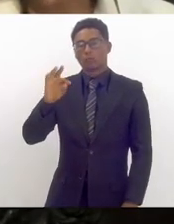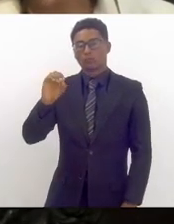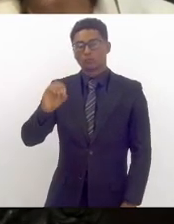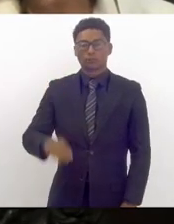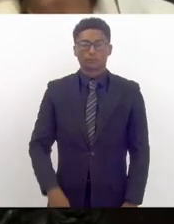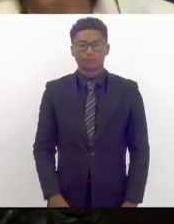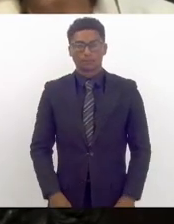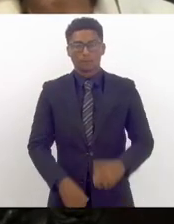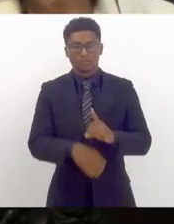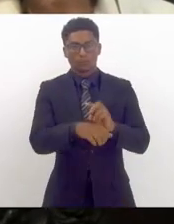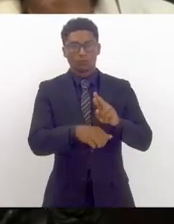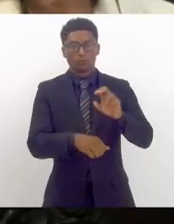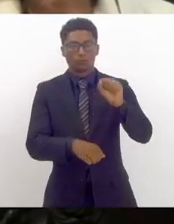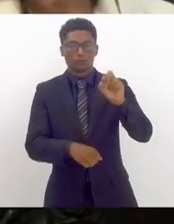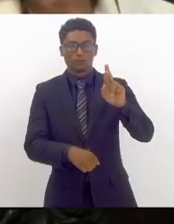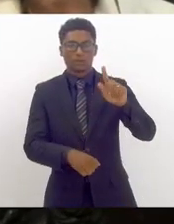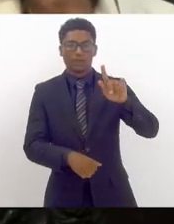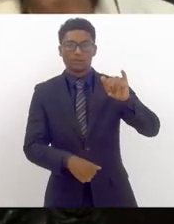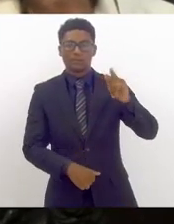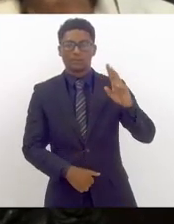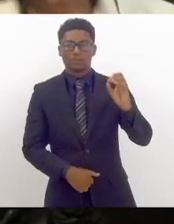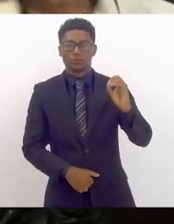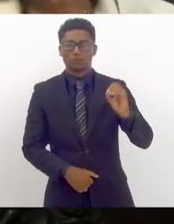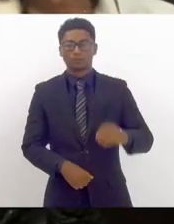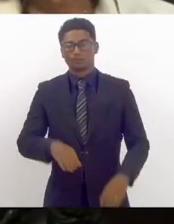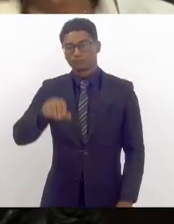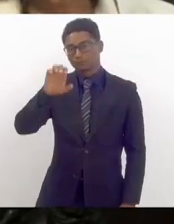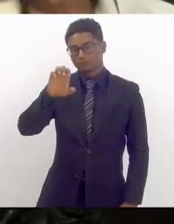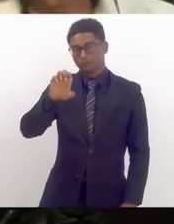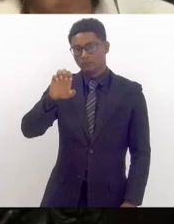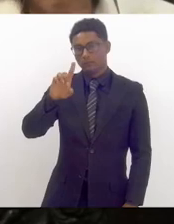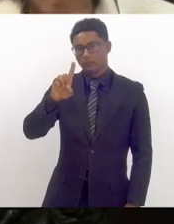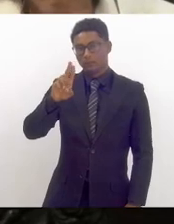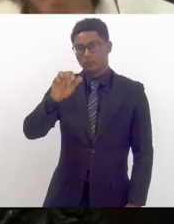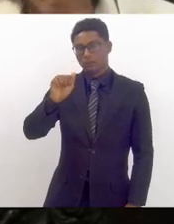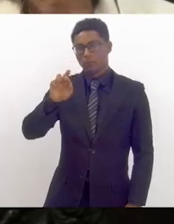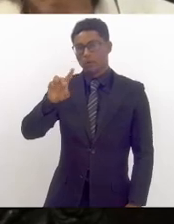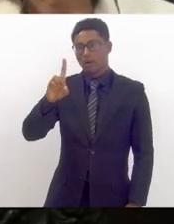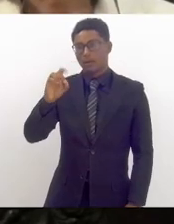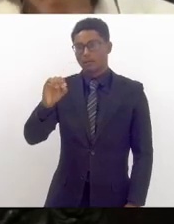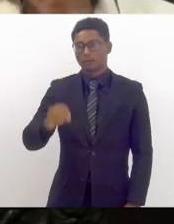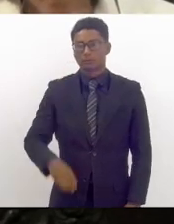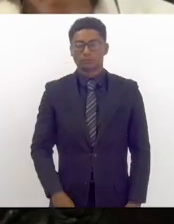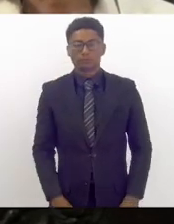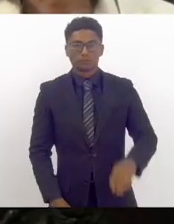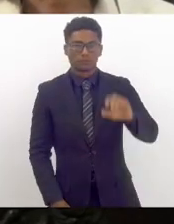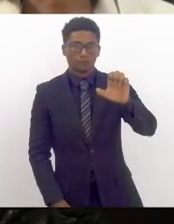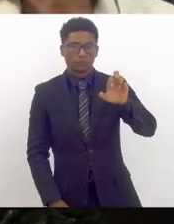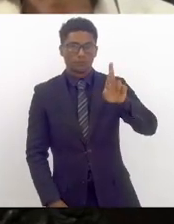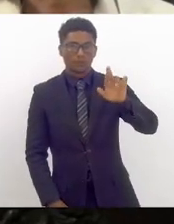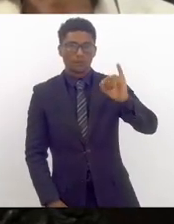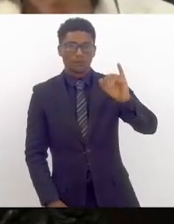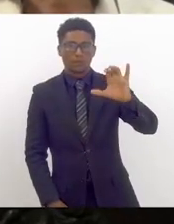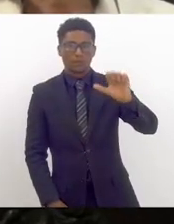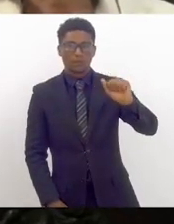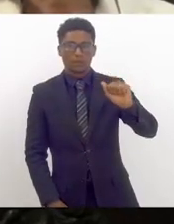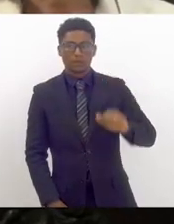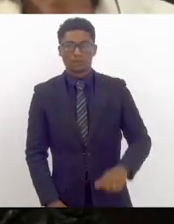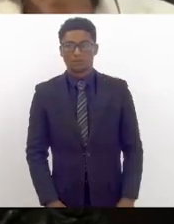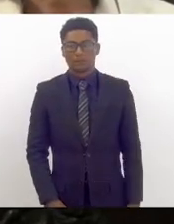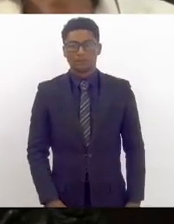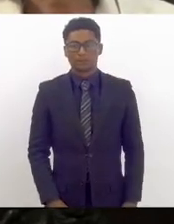Dr. Serginho, Eduardo Cavalieri, Érica Takimoto,